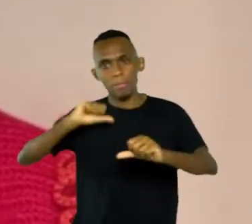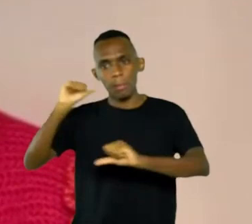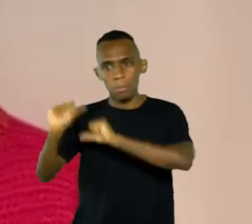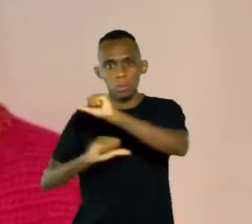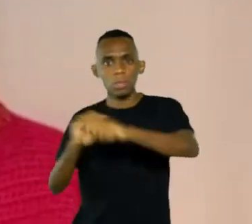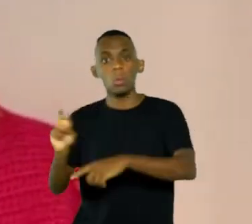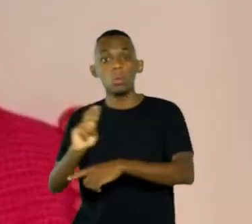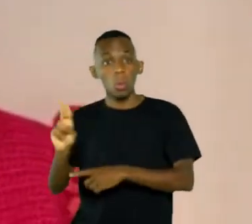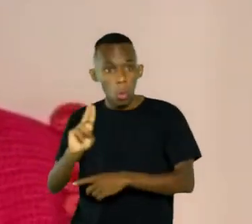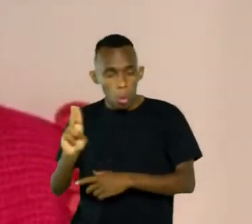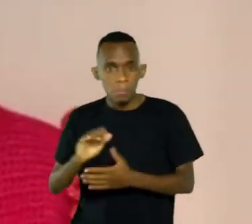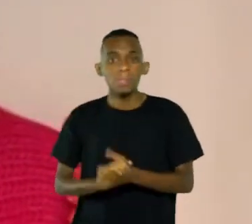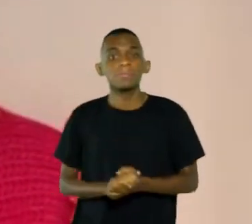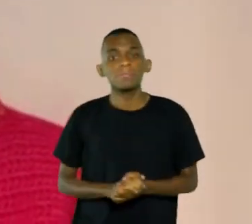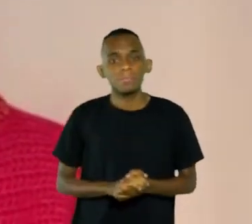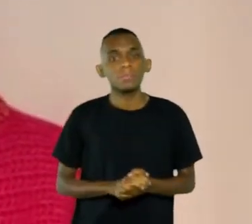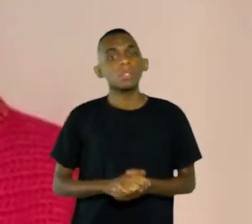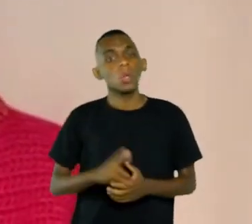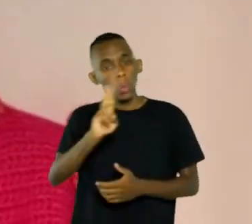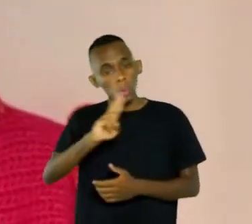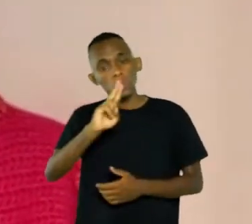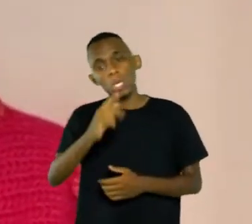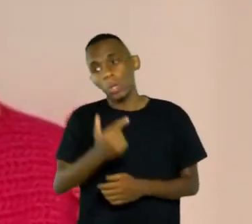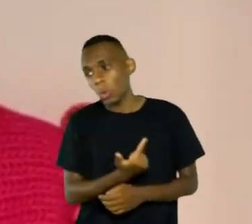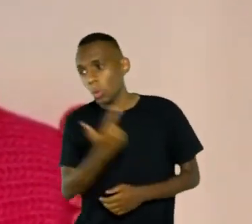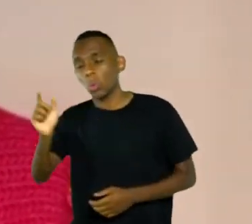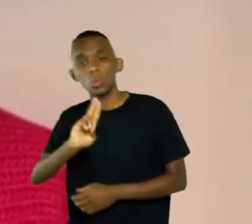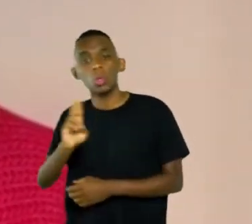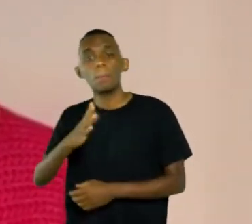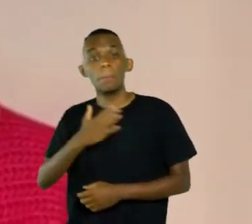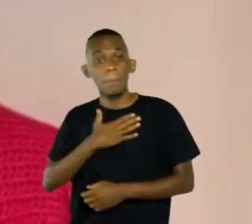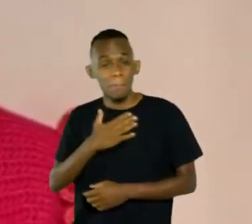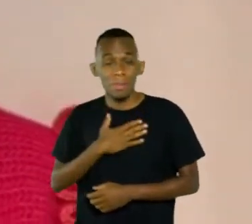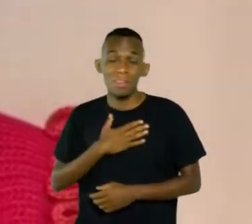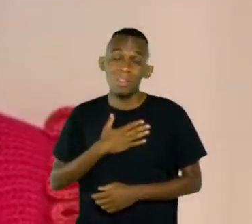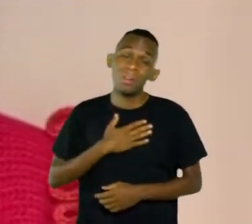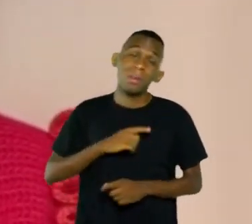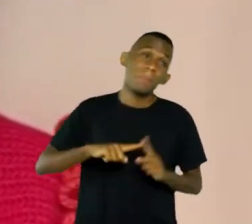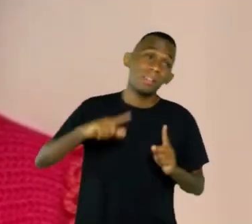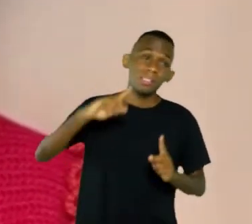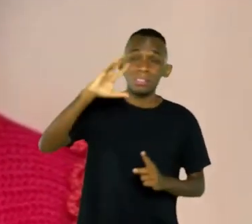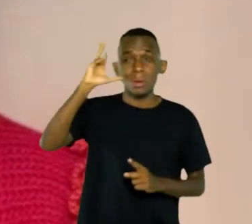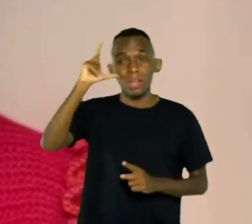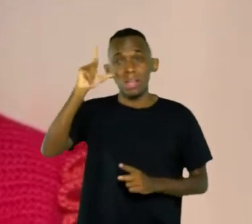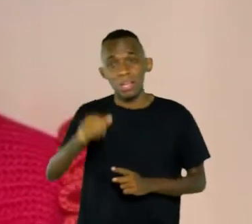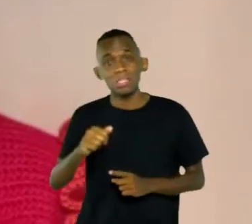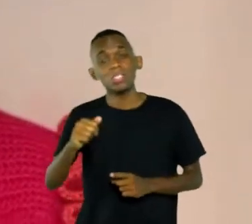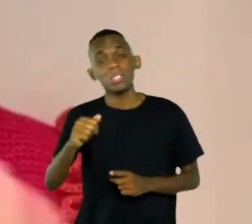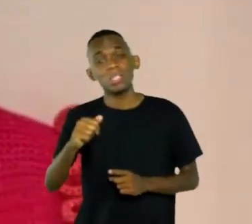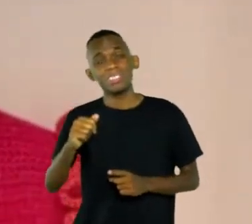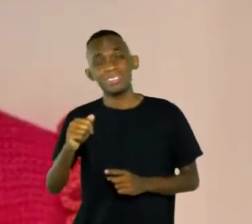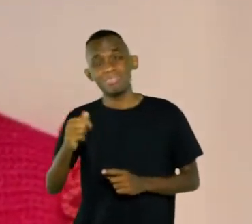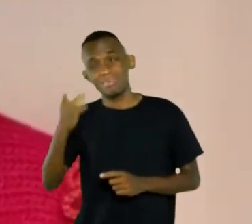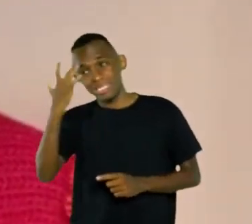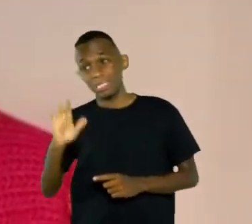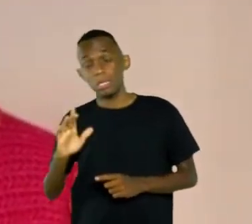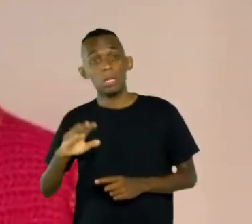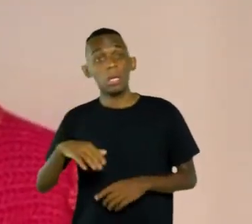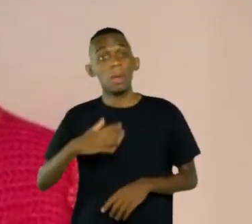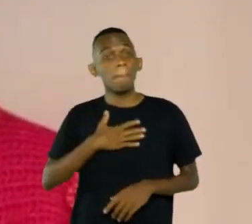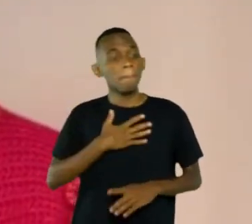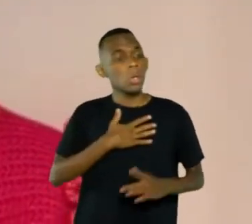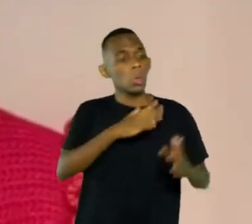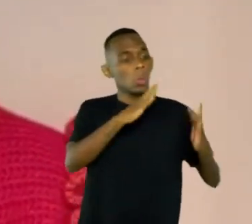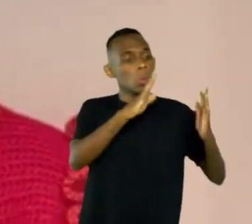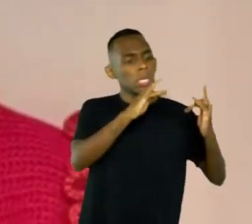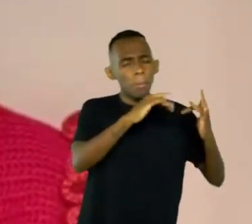nome, a usar um outro nome meu. Mas eu achei que ia ficar estranho. E por ideia do meu namorado, a gente inventou o Paz. E